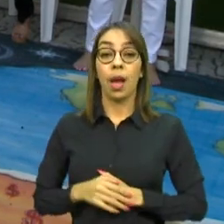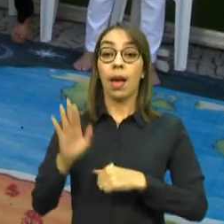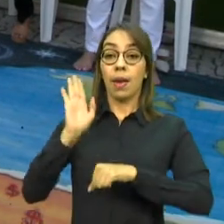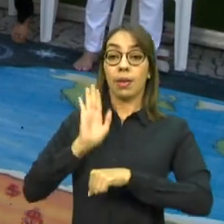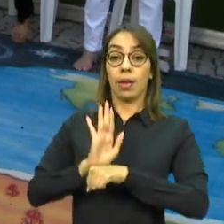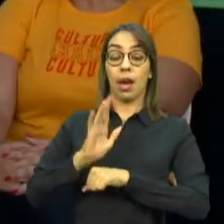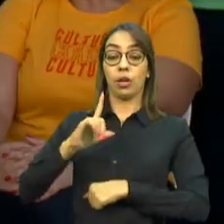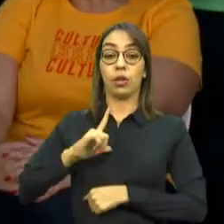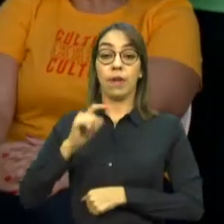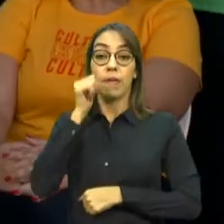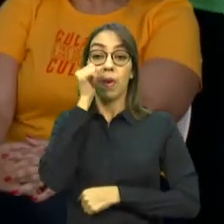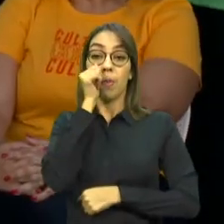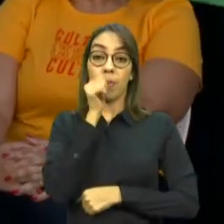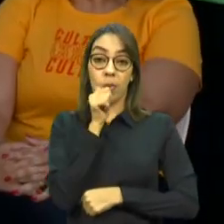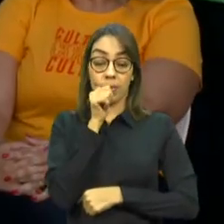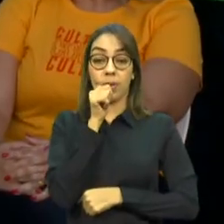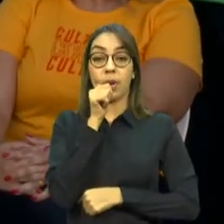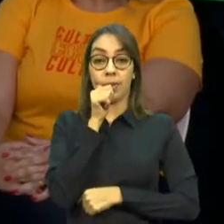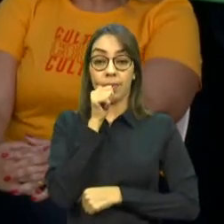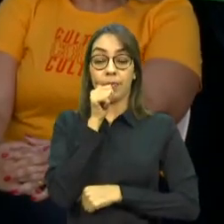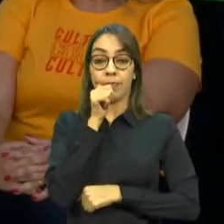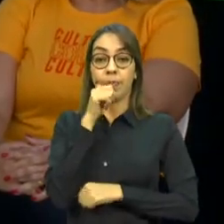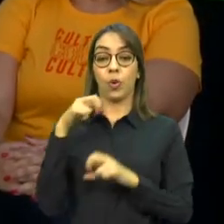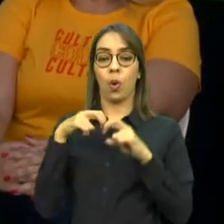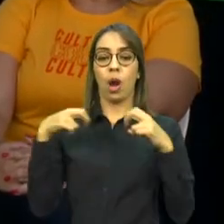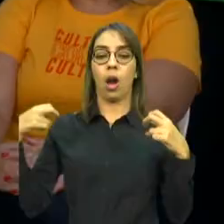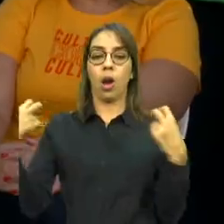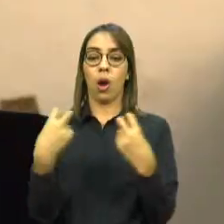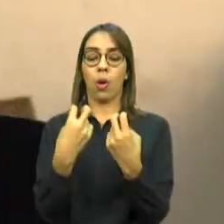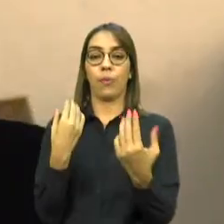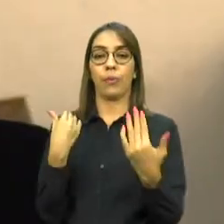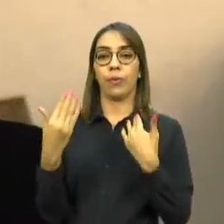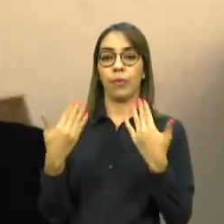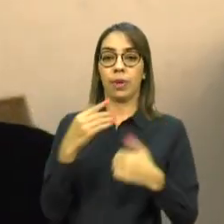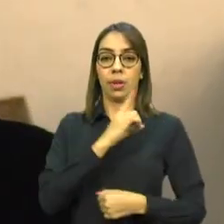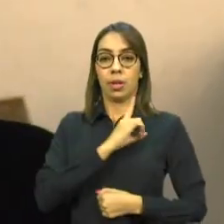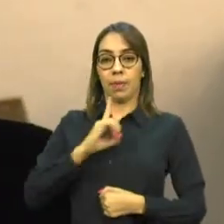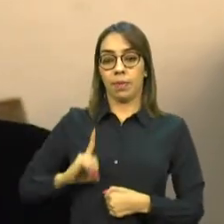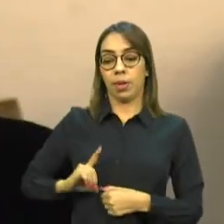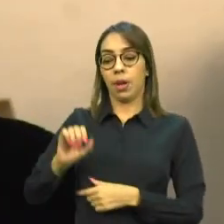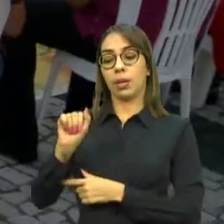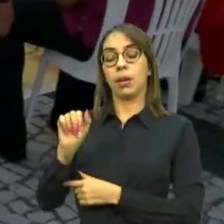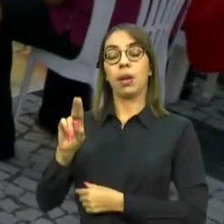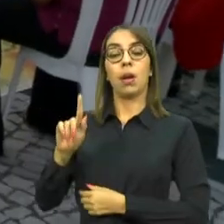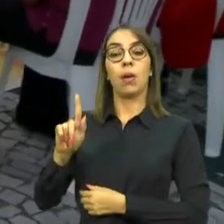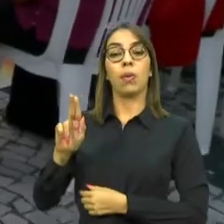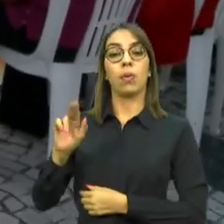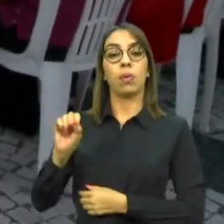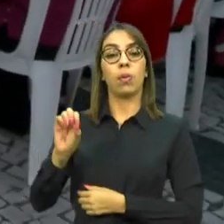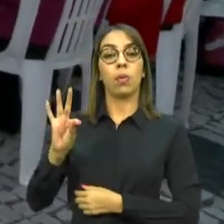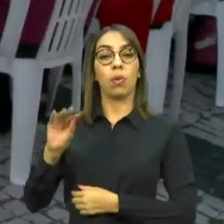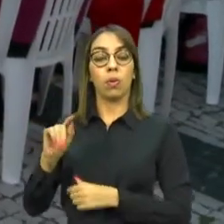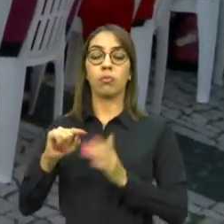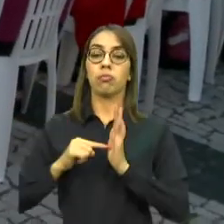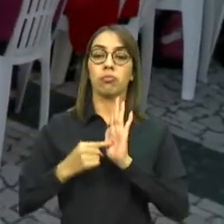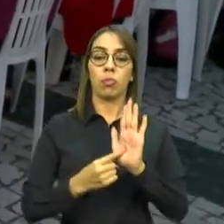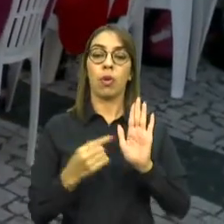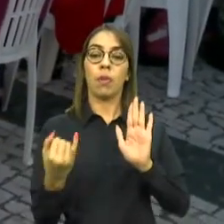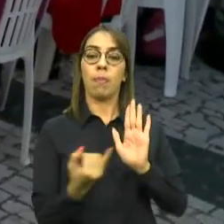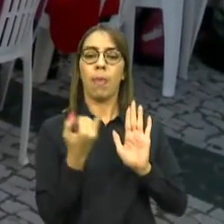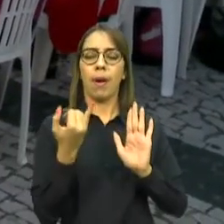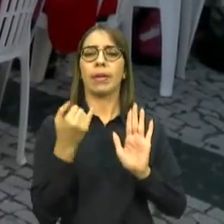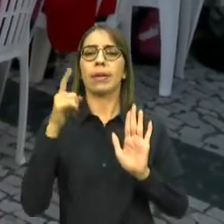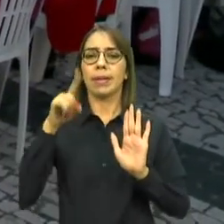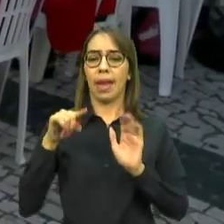de conversa. A deputada Augusta Brito ressaltou a importância de levar os trabalhos da casa mais próximo do cidadão